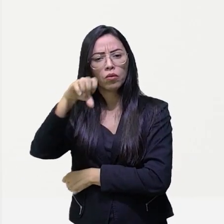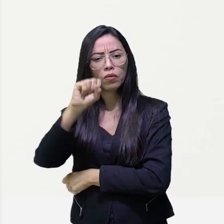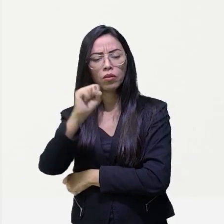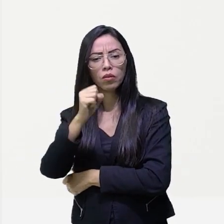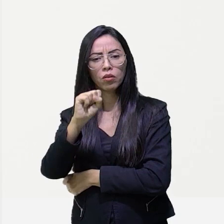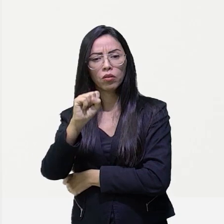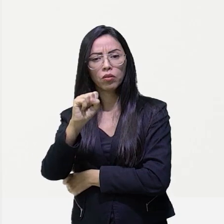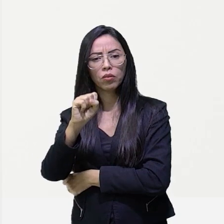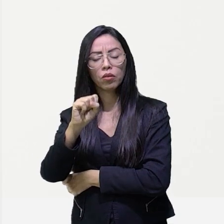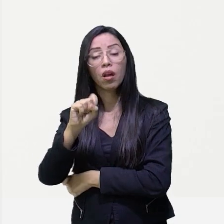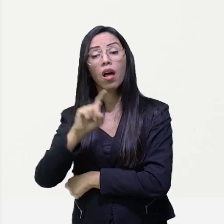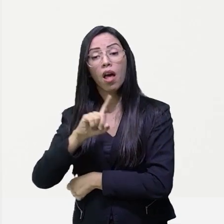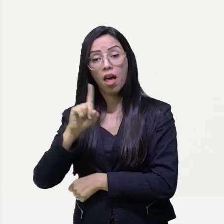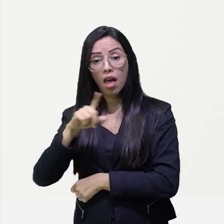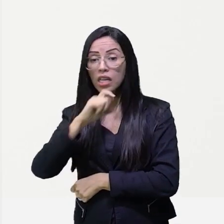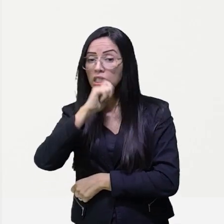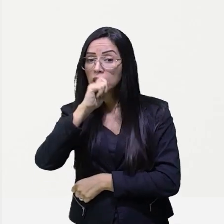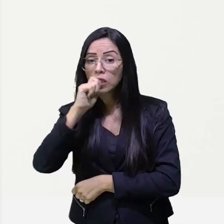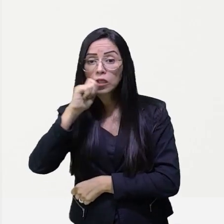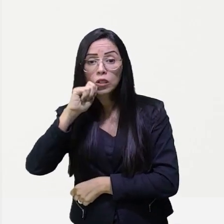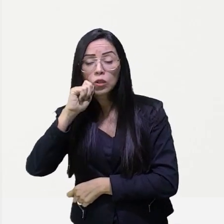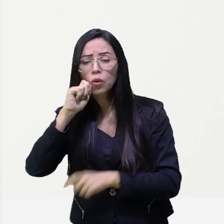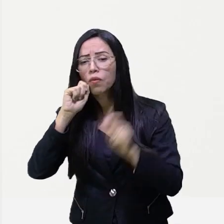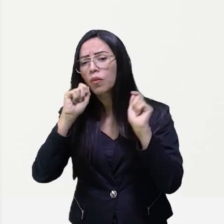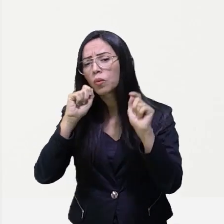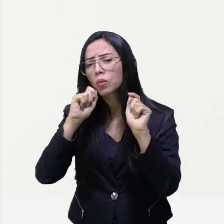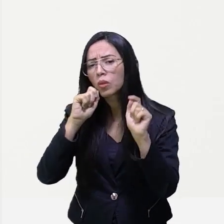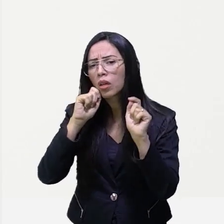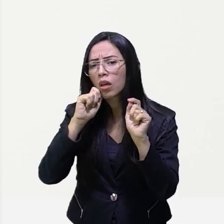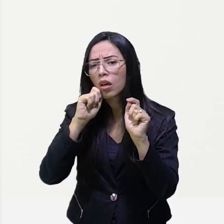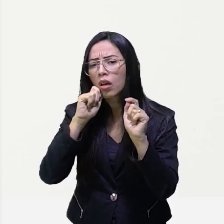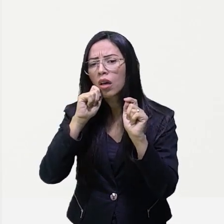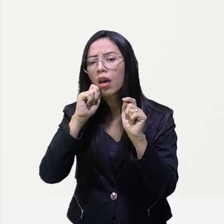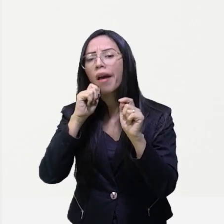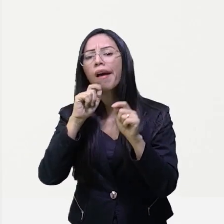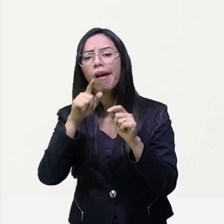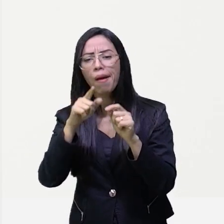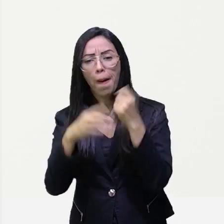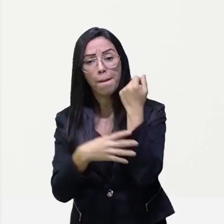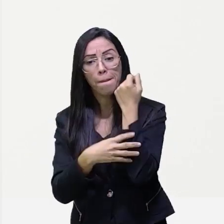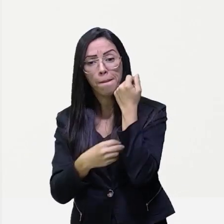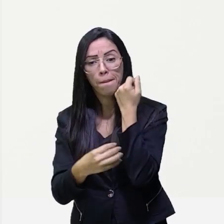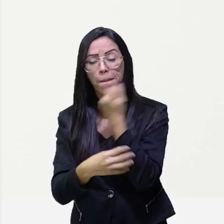1498. Eram feitas de pelos de quê? De porco,